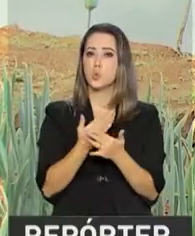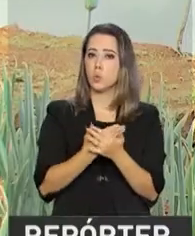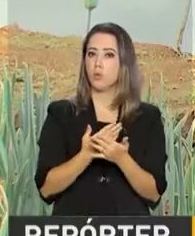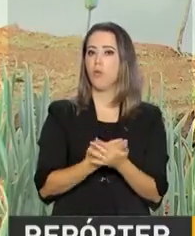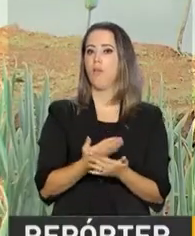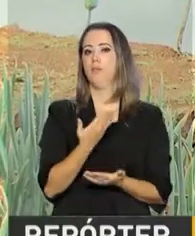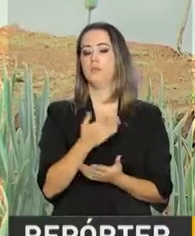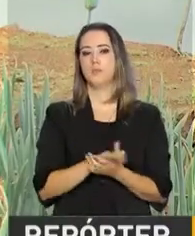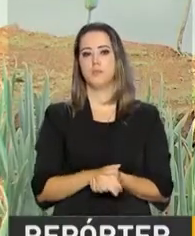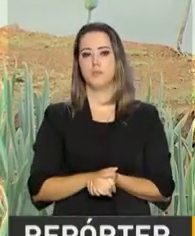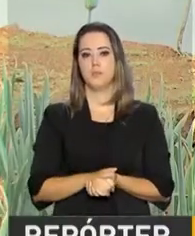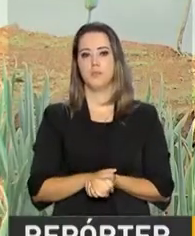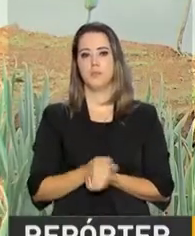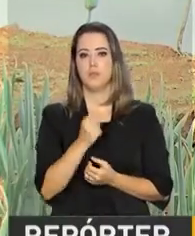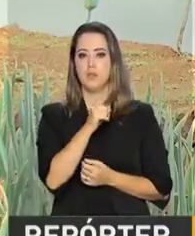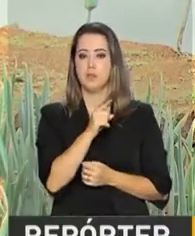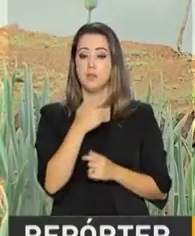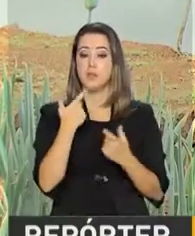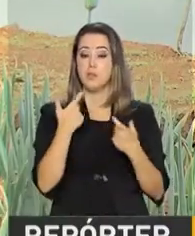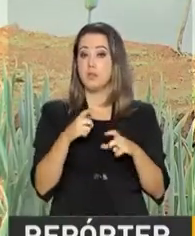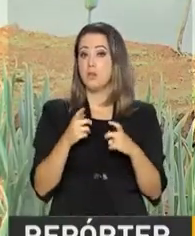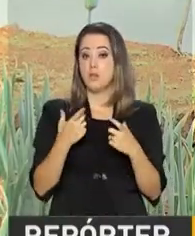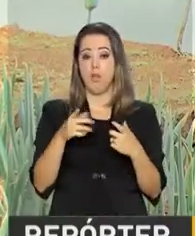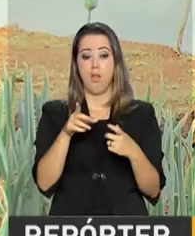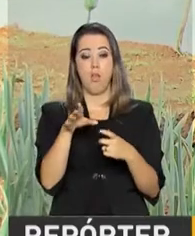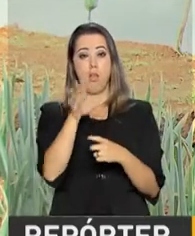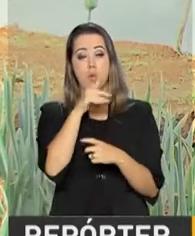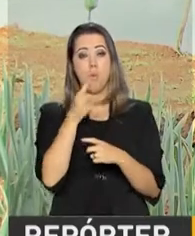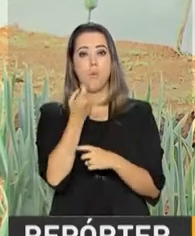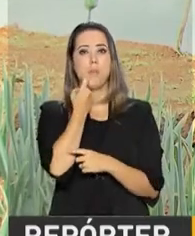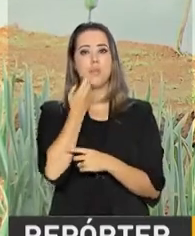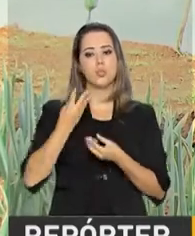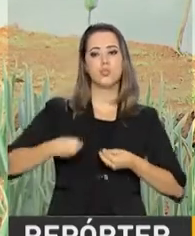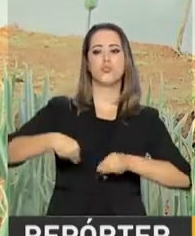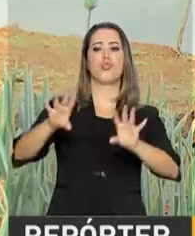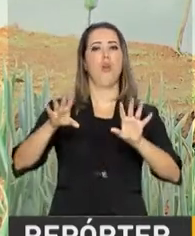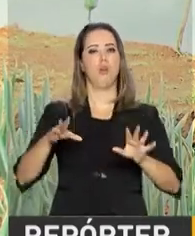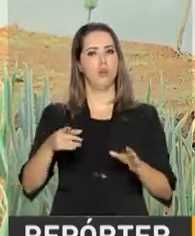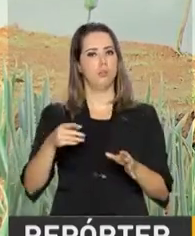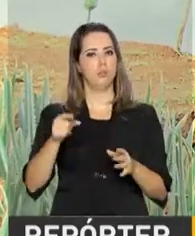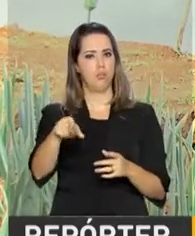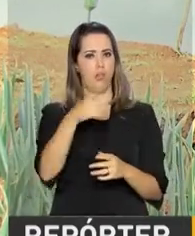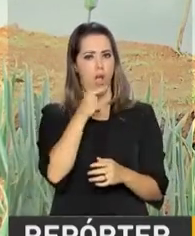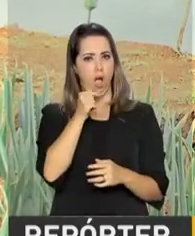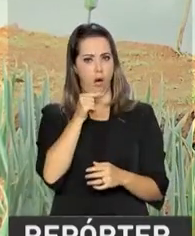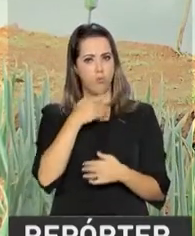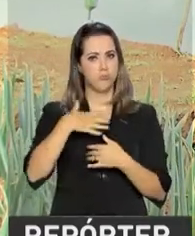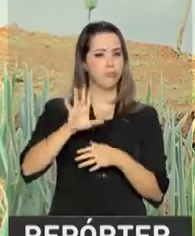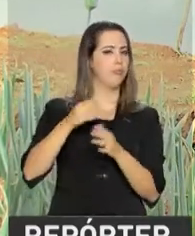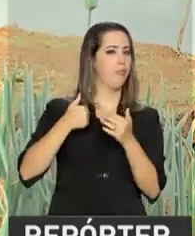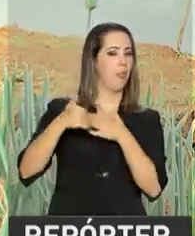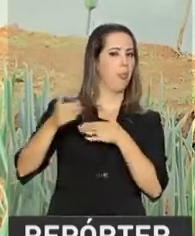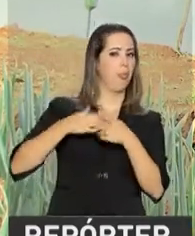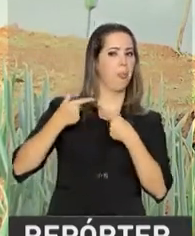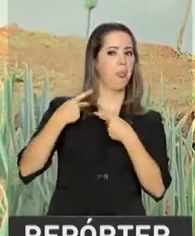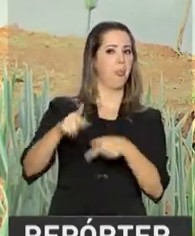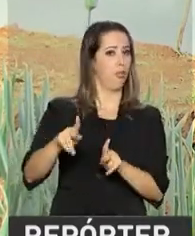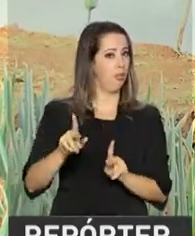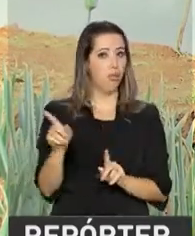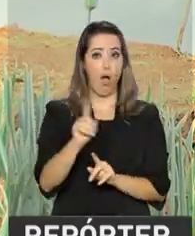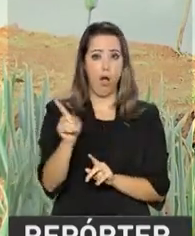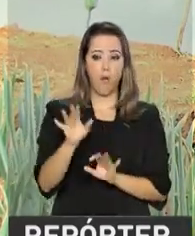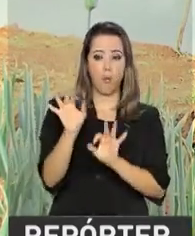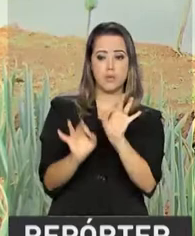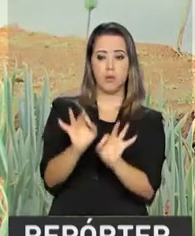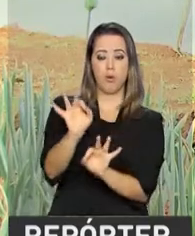se de um filme extremamente delicado não é simplesmente você pegar o preço jogar dentro da água que ele vai se criar sozinho segundo você